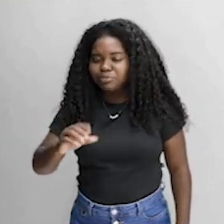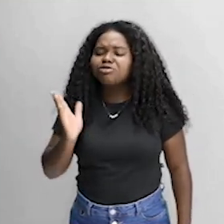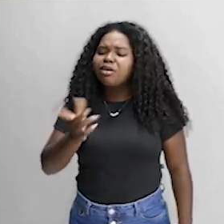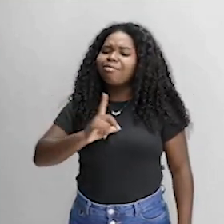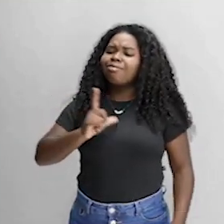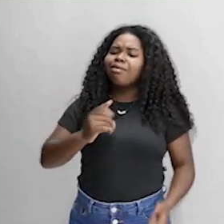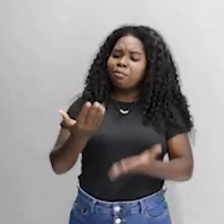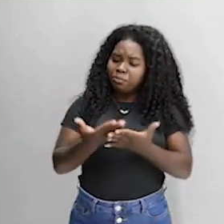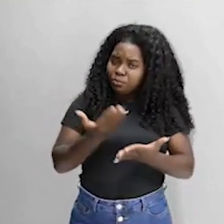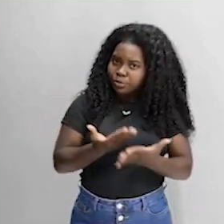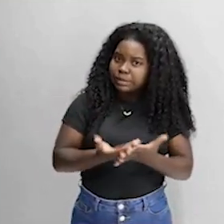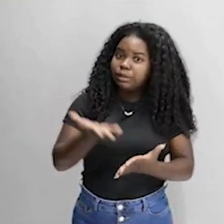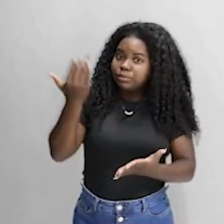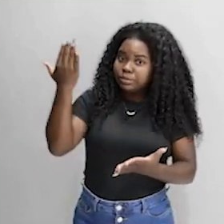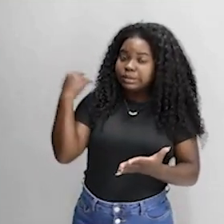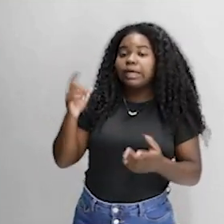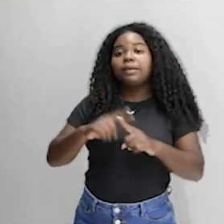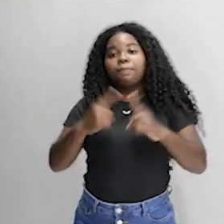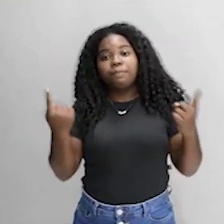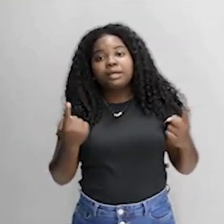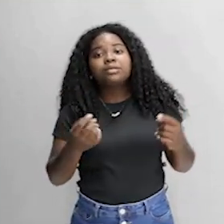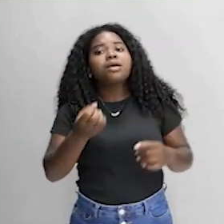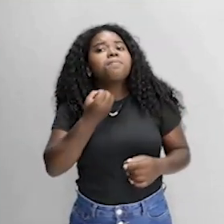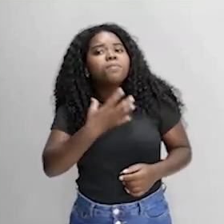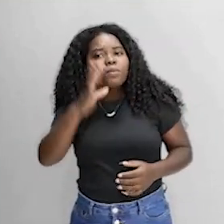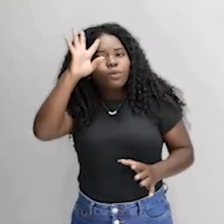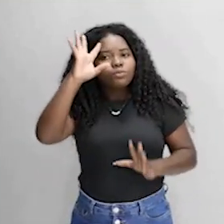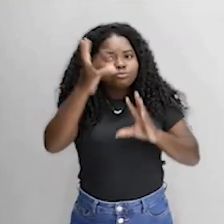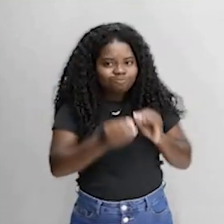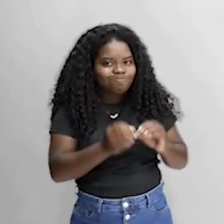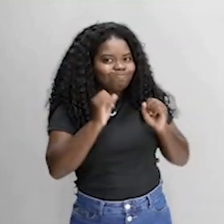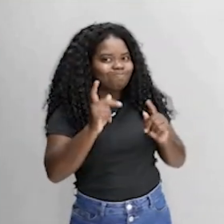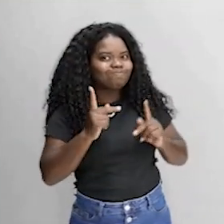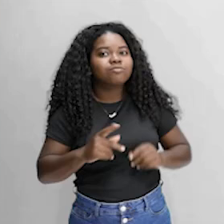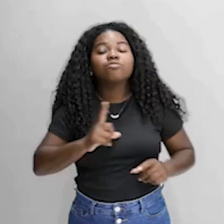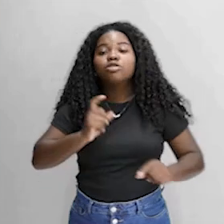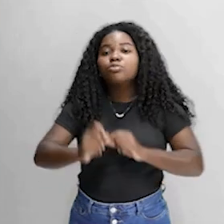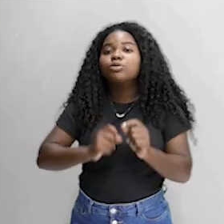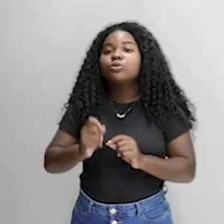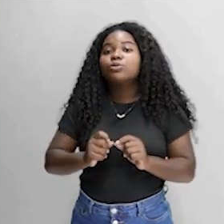por exemplo, o silogismo nós temos premissas,